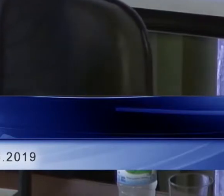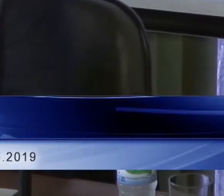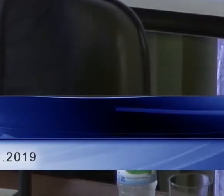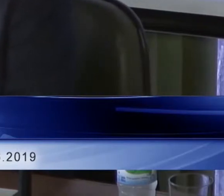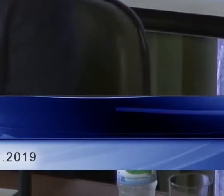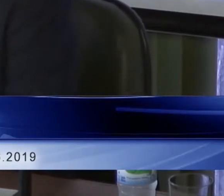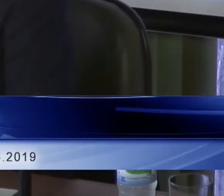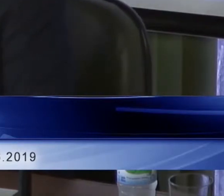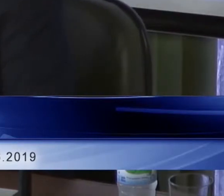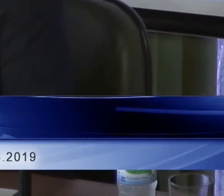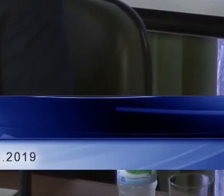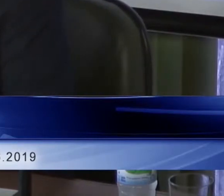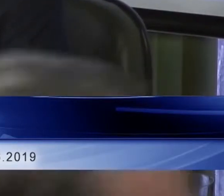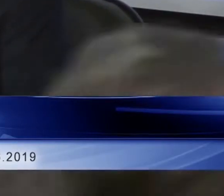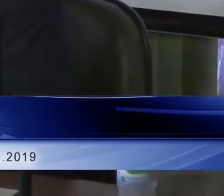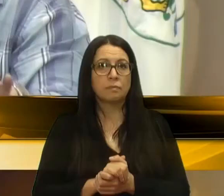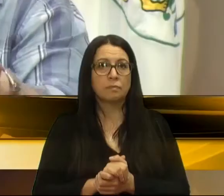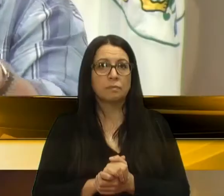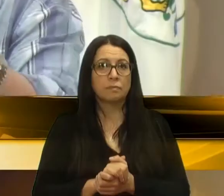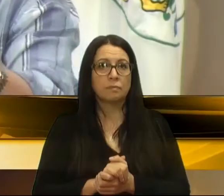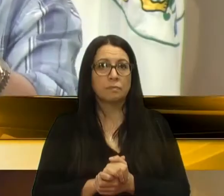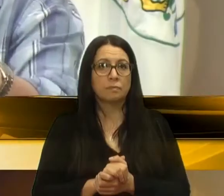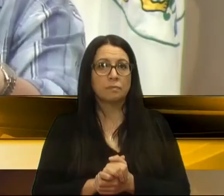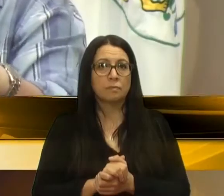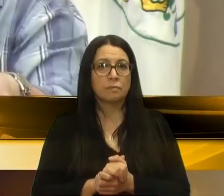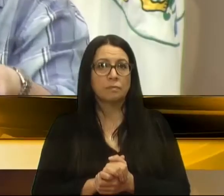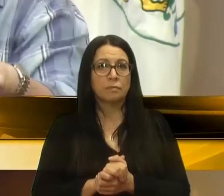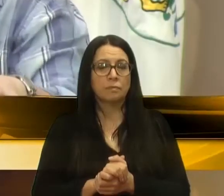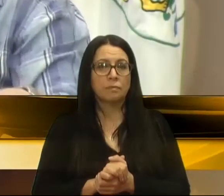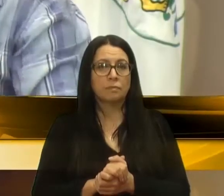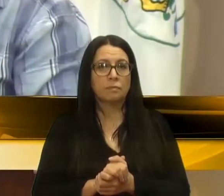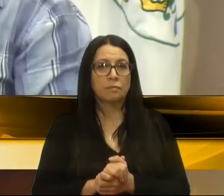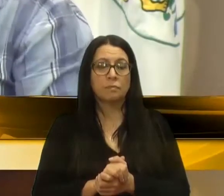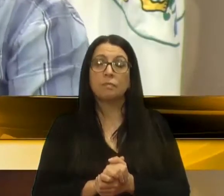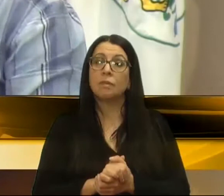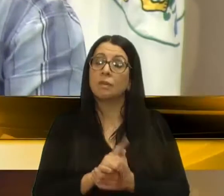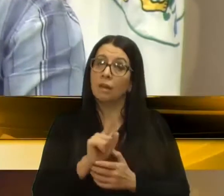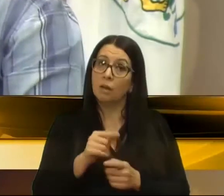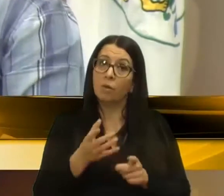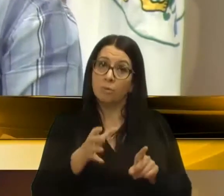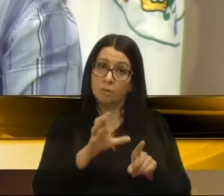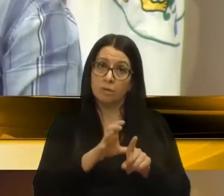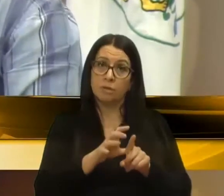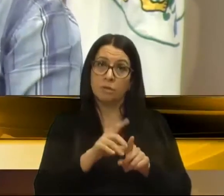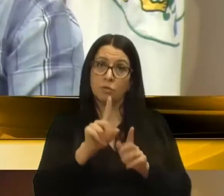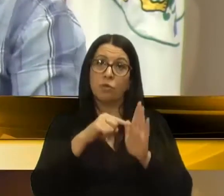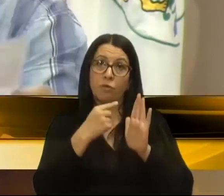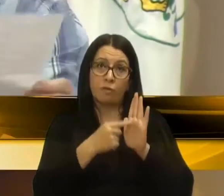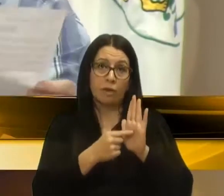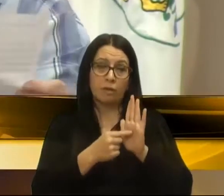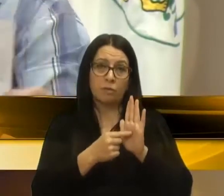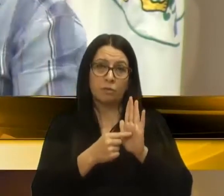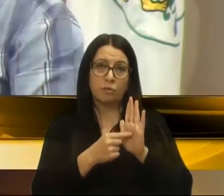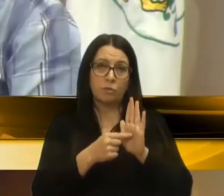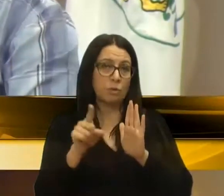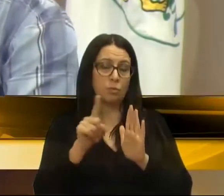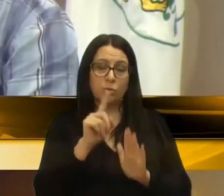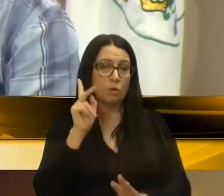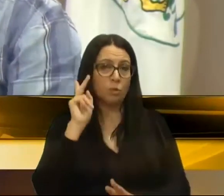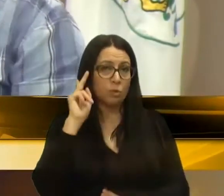realizados na metade deste ano na Câmara. A oposição de um veto total e o não